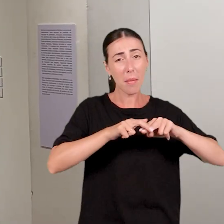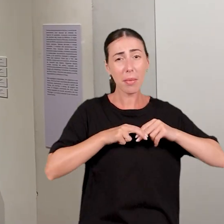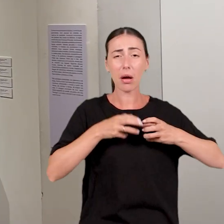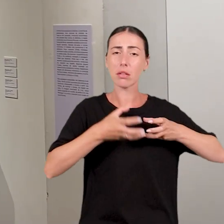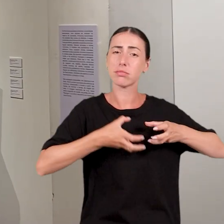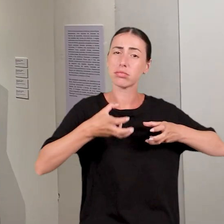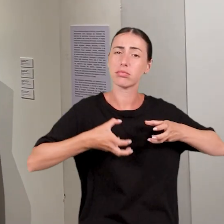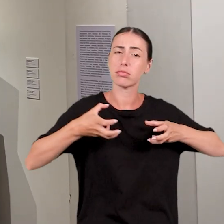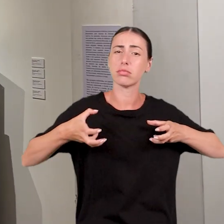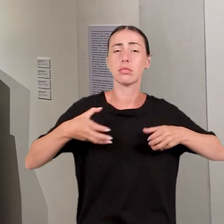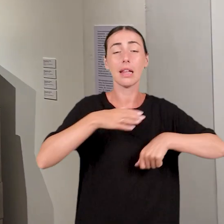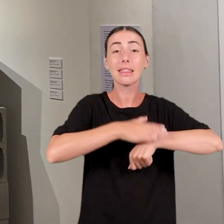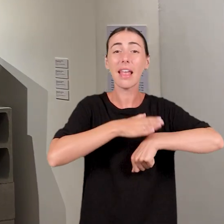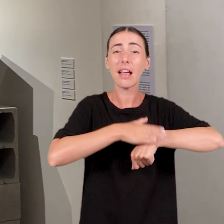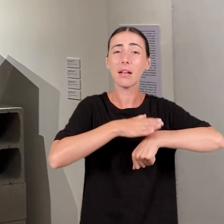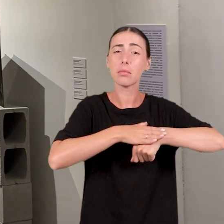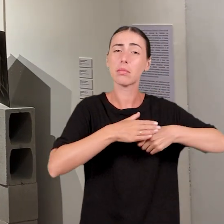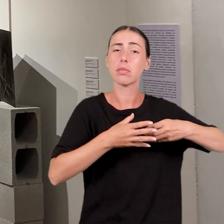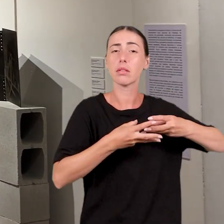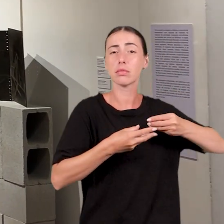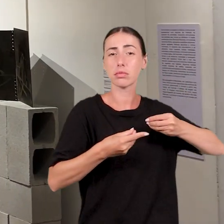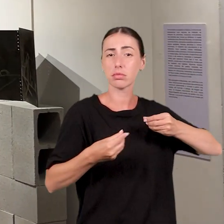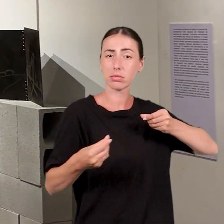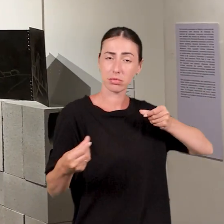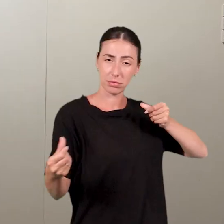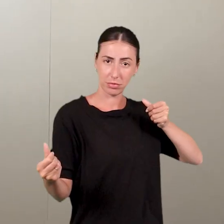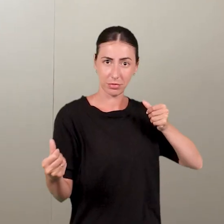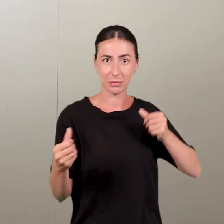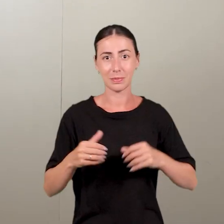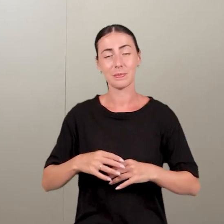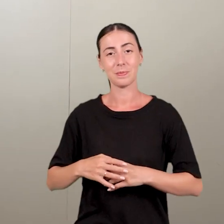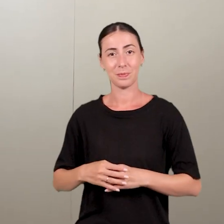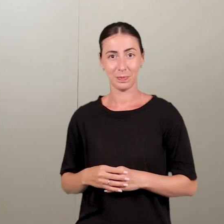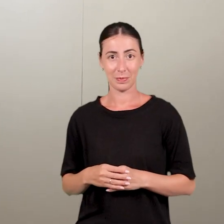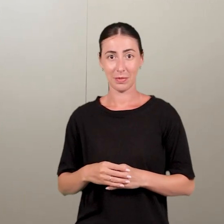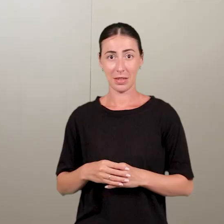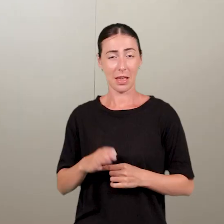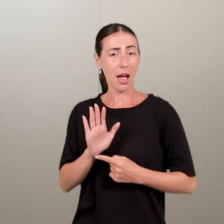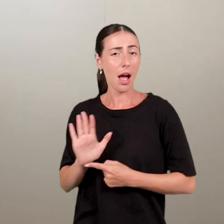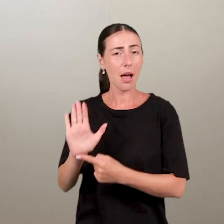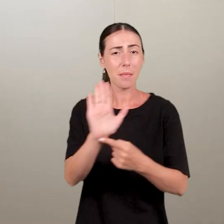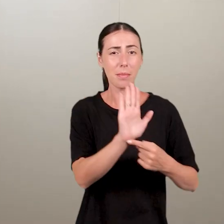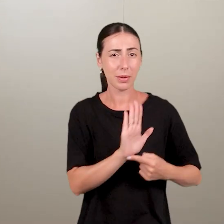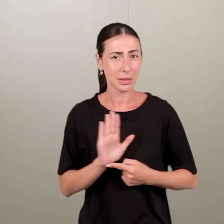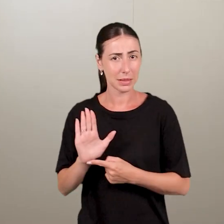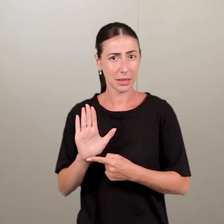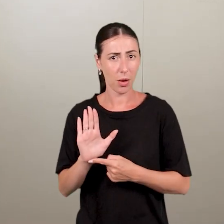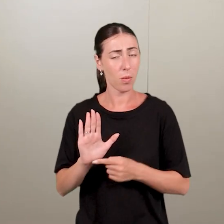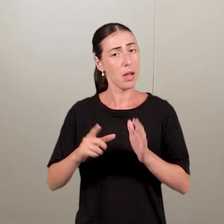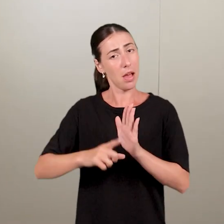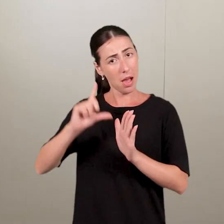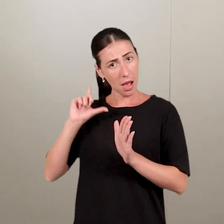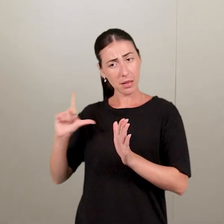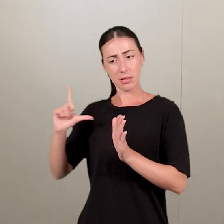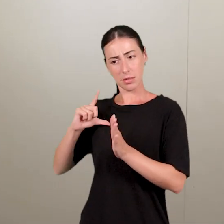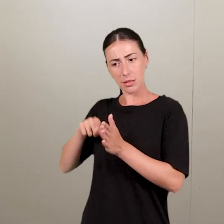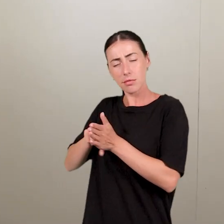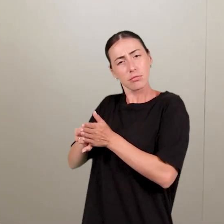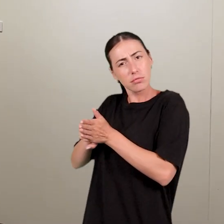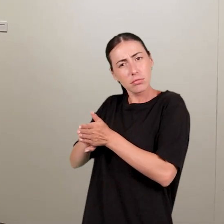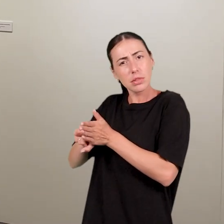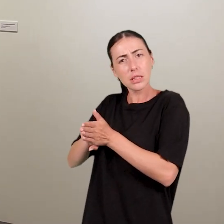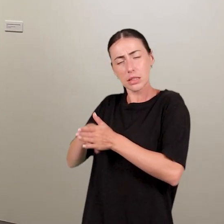encontro inevitável entre o tempo e a matéria. Intitulada Matéria Prolífica, a exposição é fruto de uma